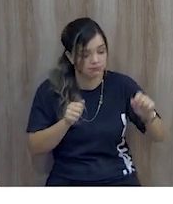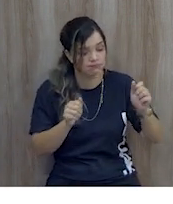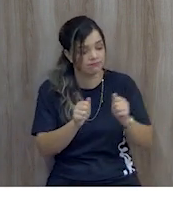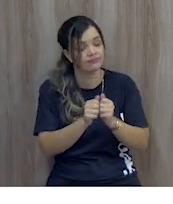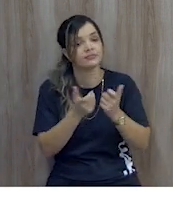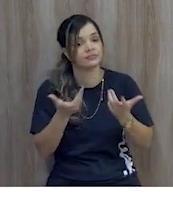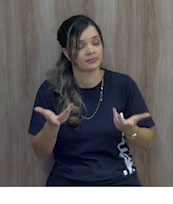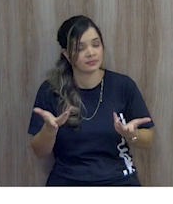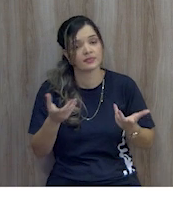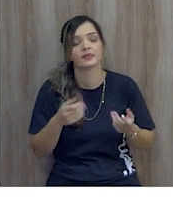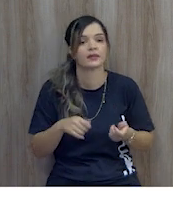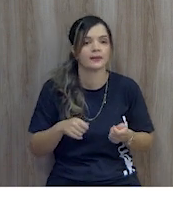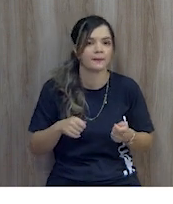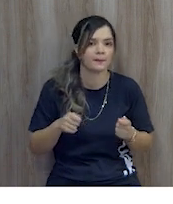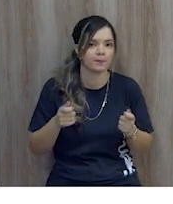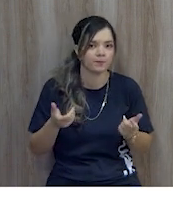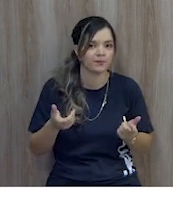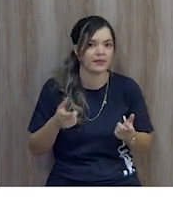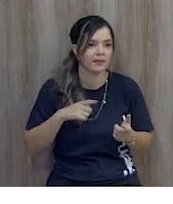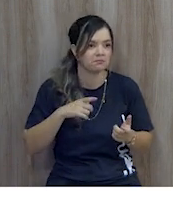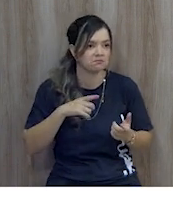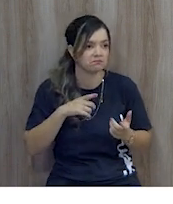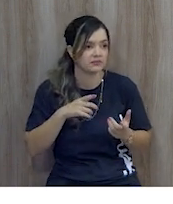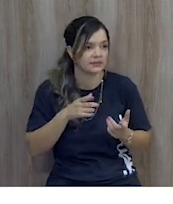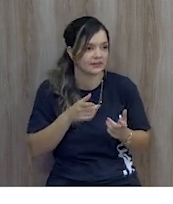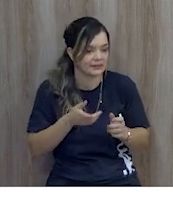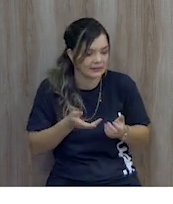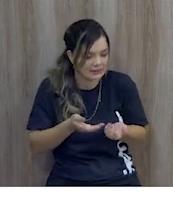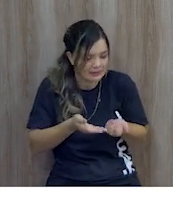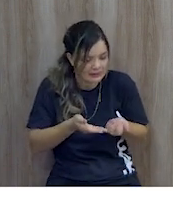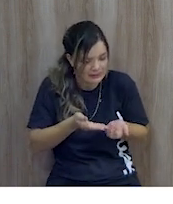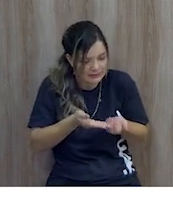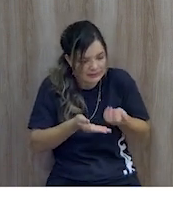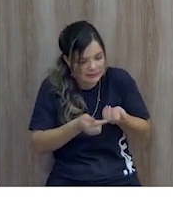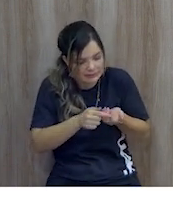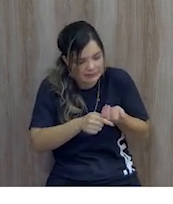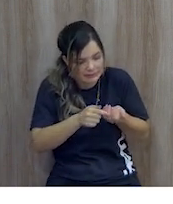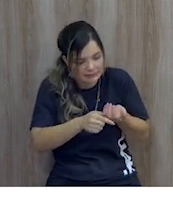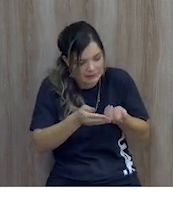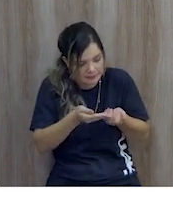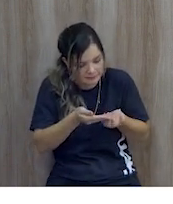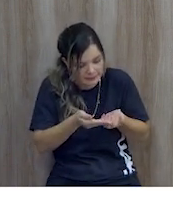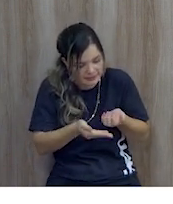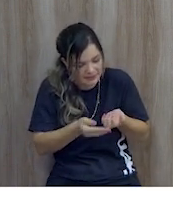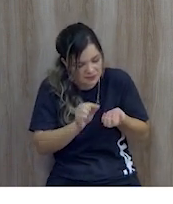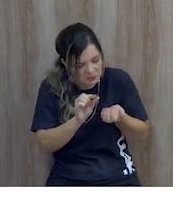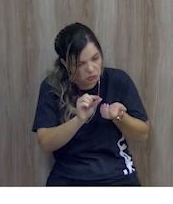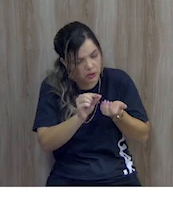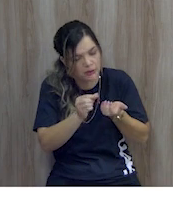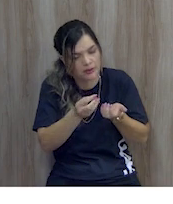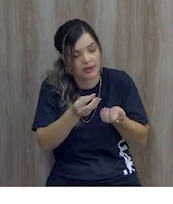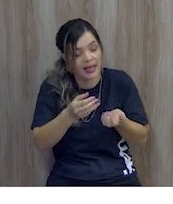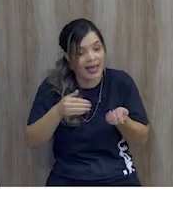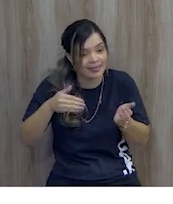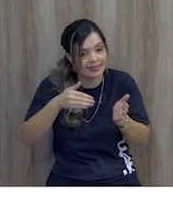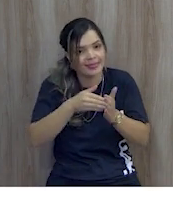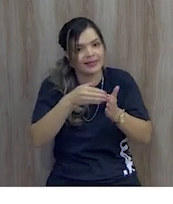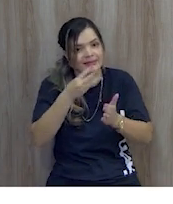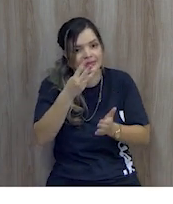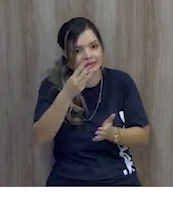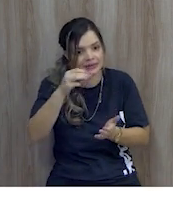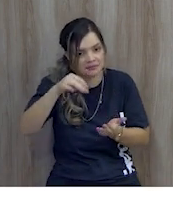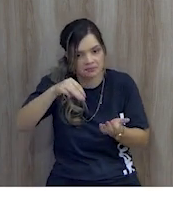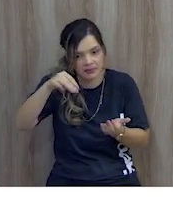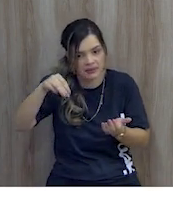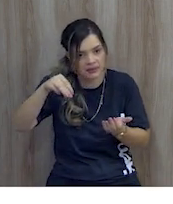cada técnica em cada reseção gengival. Por exemplo, uma reseção gengival pequena, com até 3 milímetros, se ela for